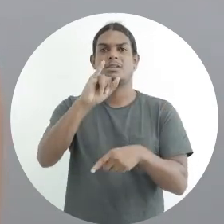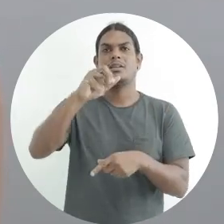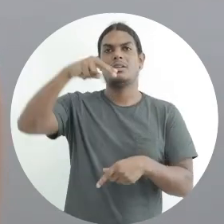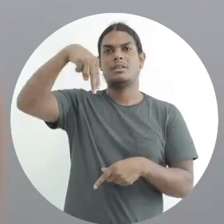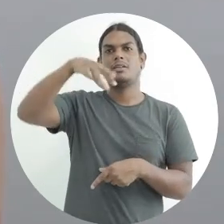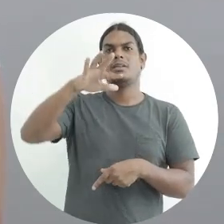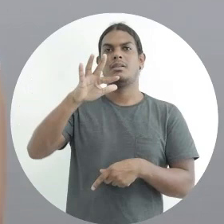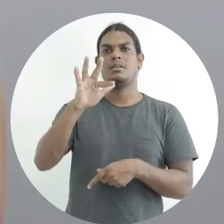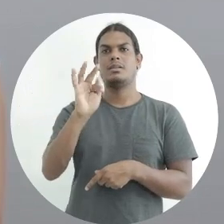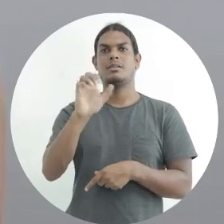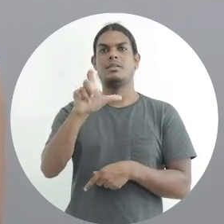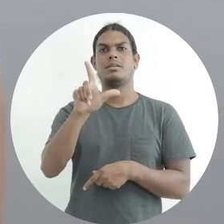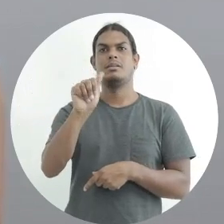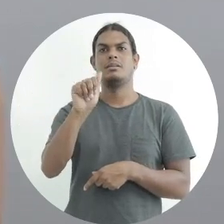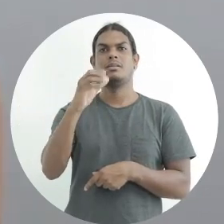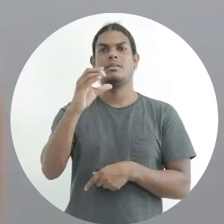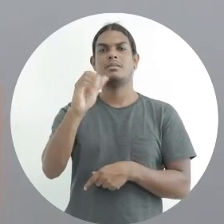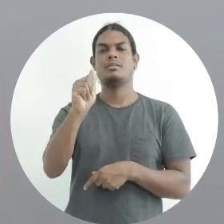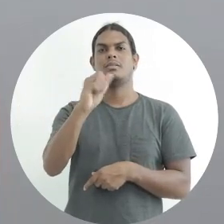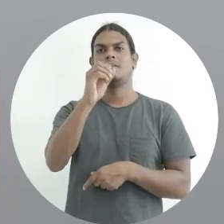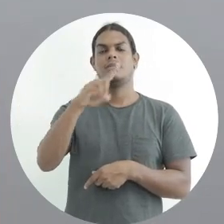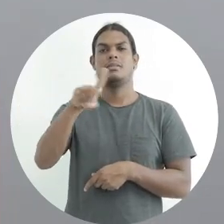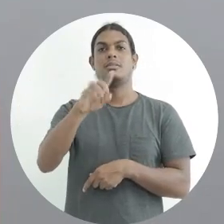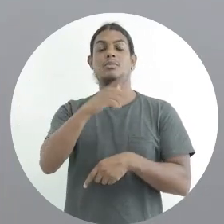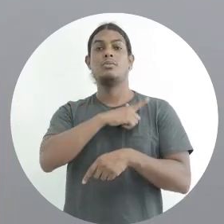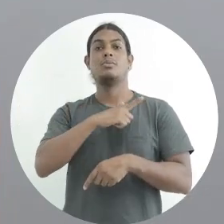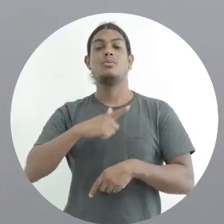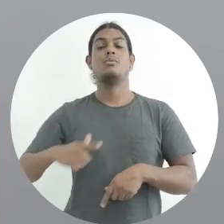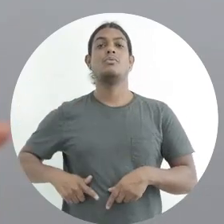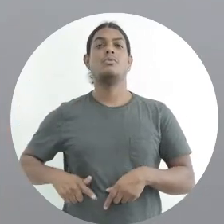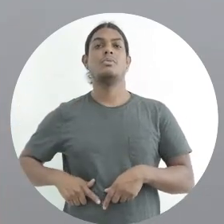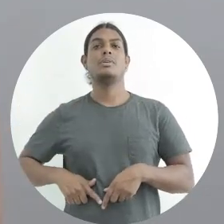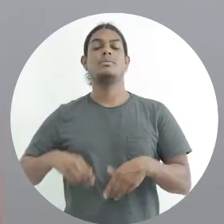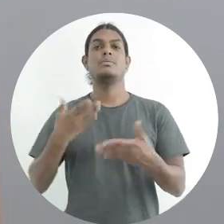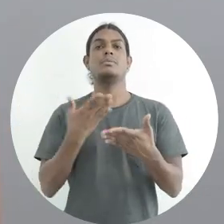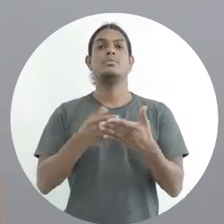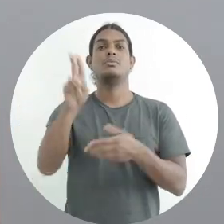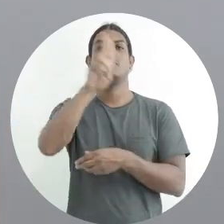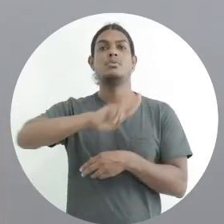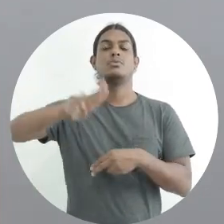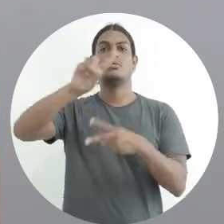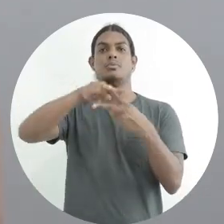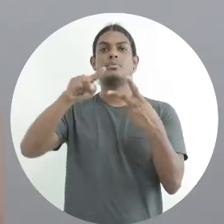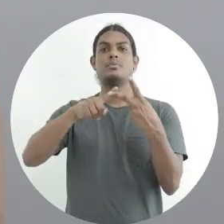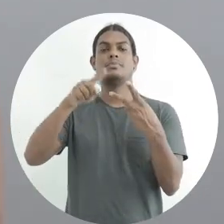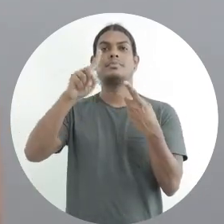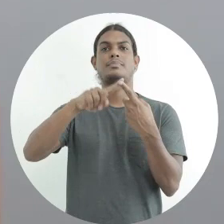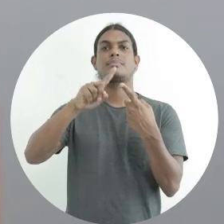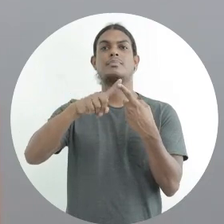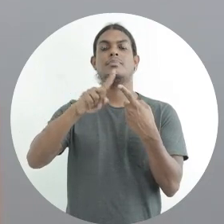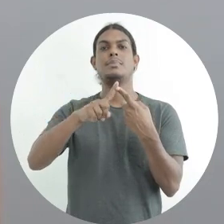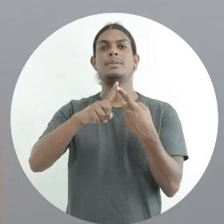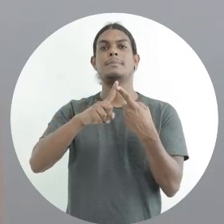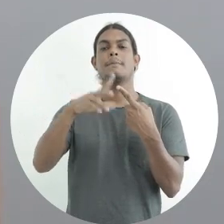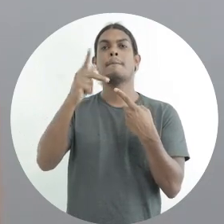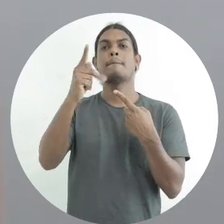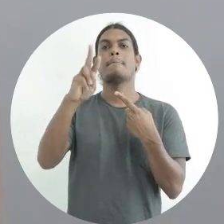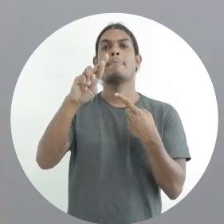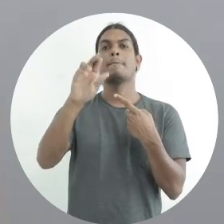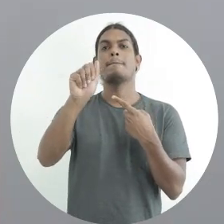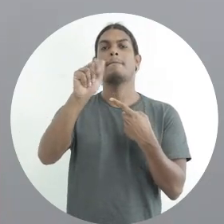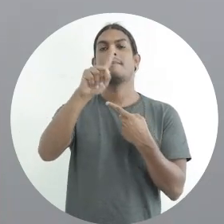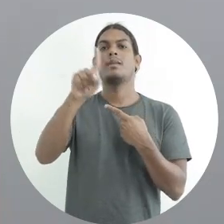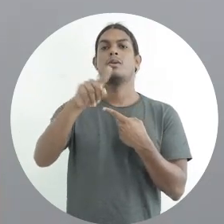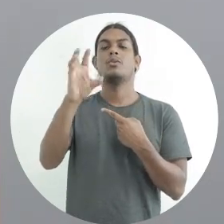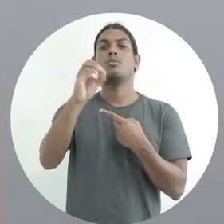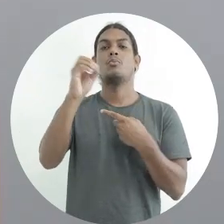governo também regula os prazos, além das taxas, que ele varia, não é, abaixa ou aumenta, ele regula também os prazos.